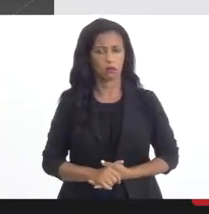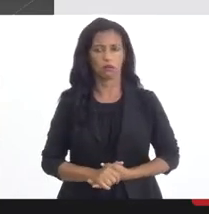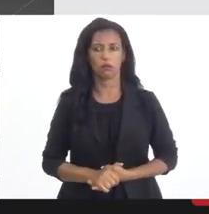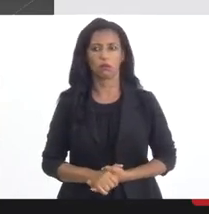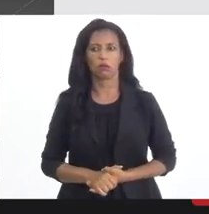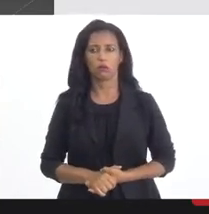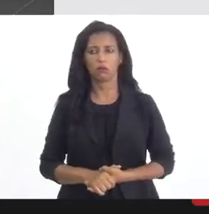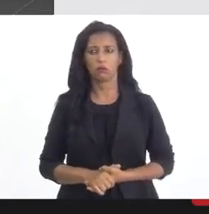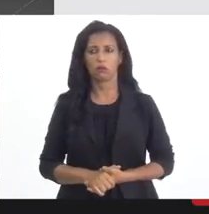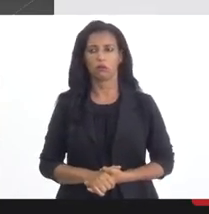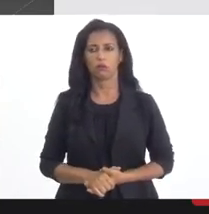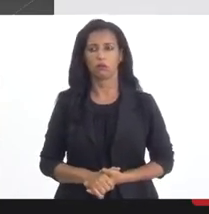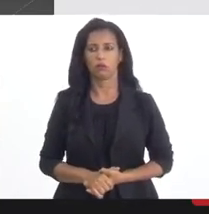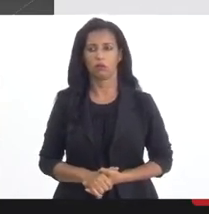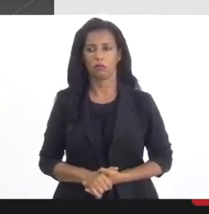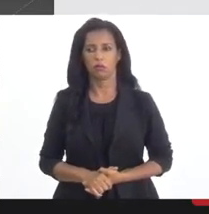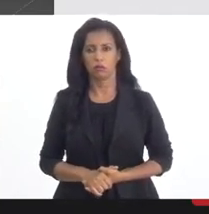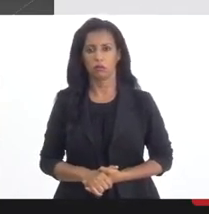favor.